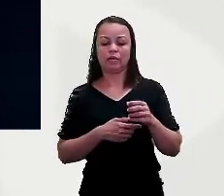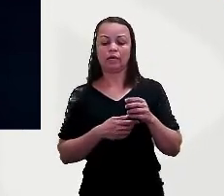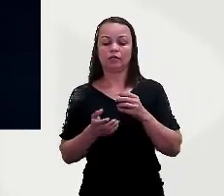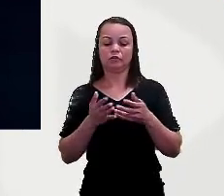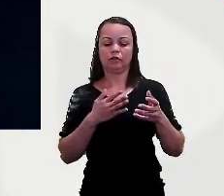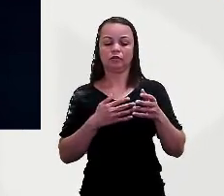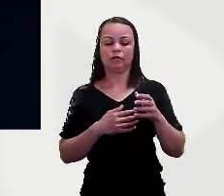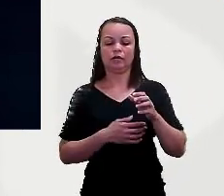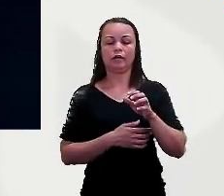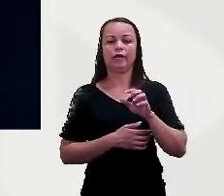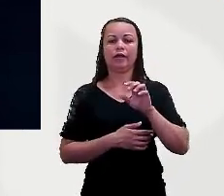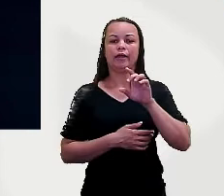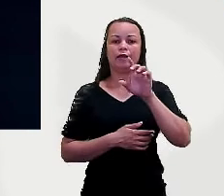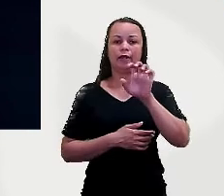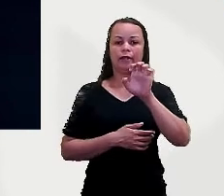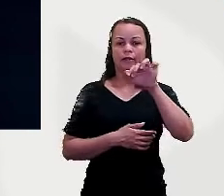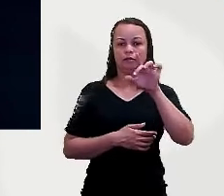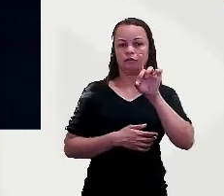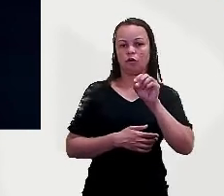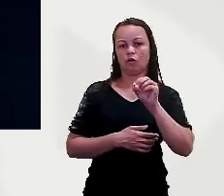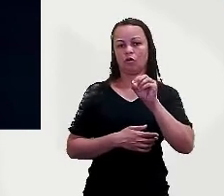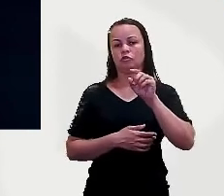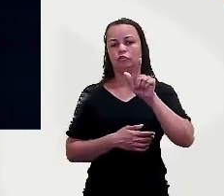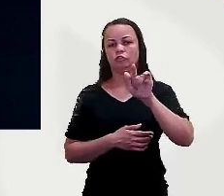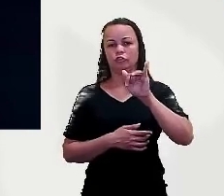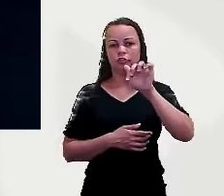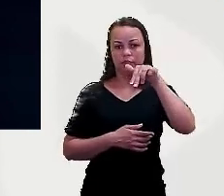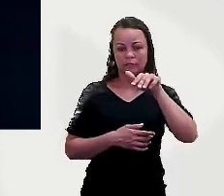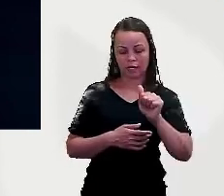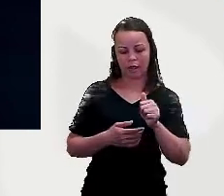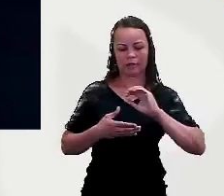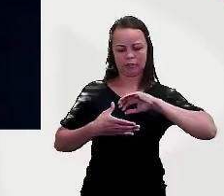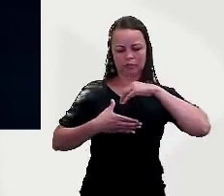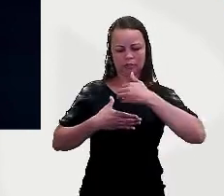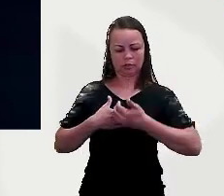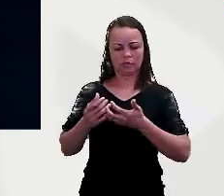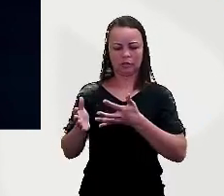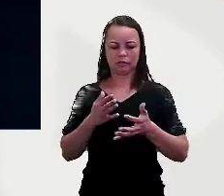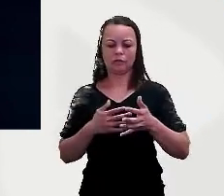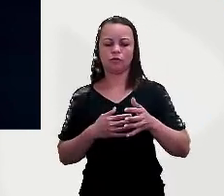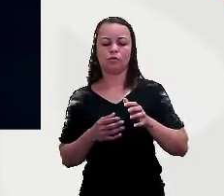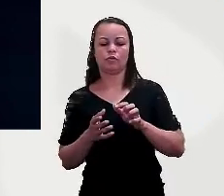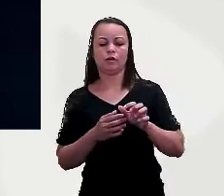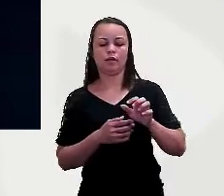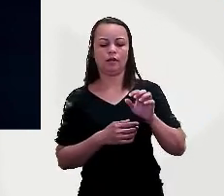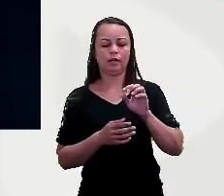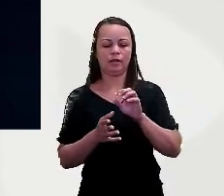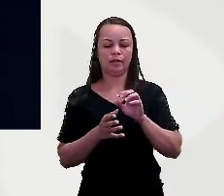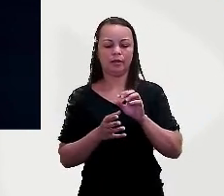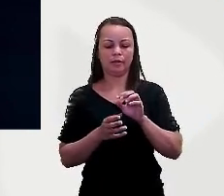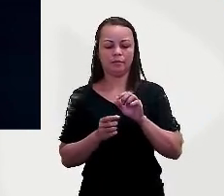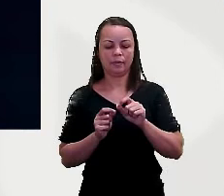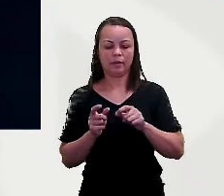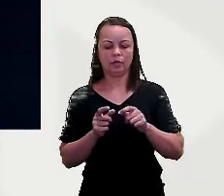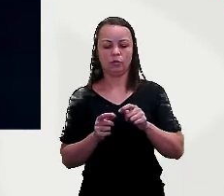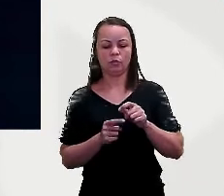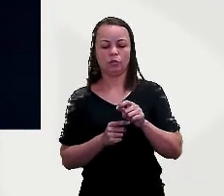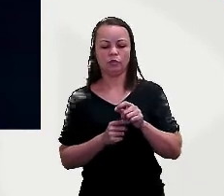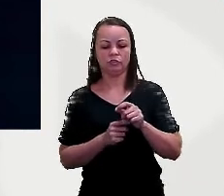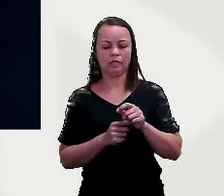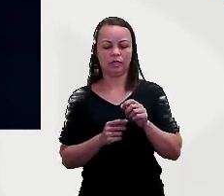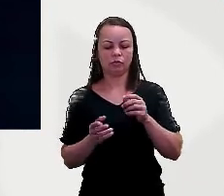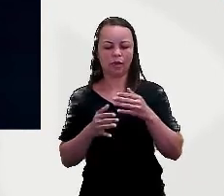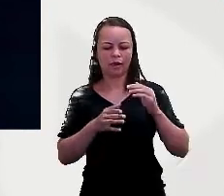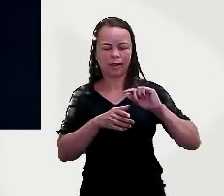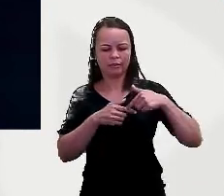interna, que é de forma endógena, e de forma exógena, que no caso é do meio externo. E as levam ao sistema central,